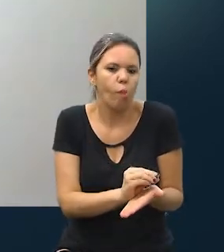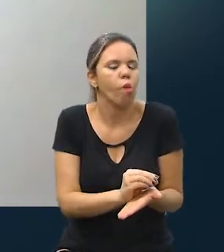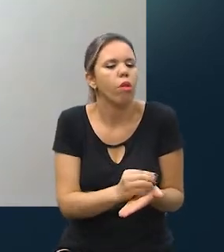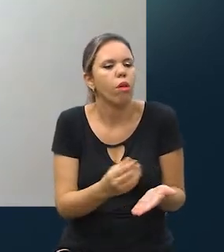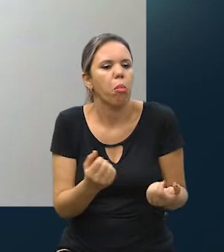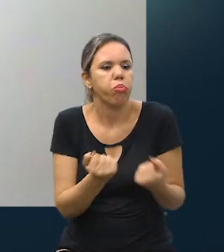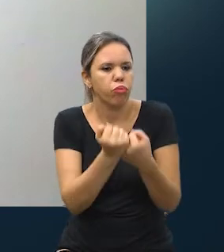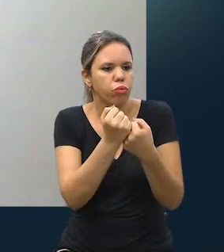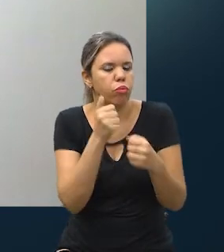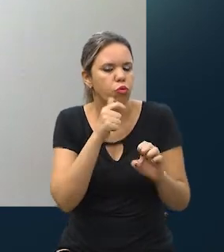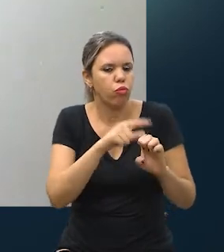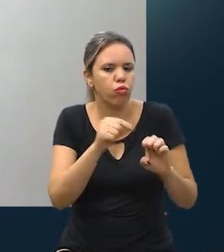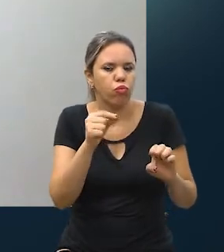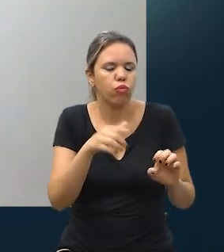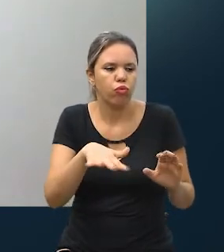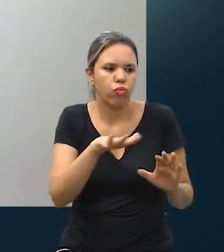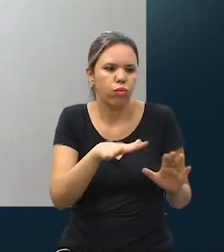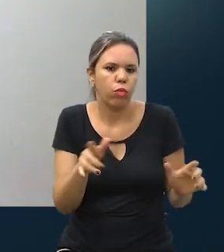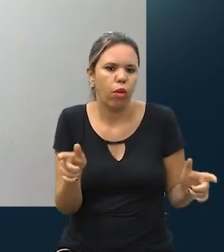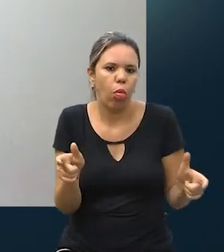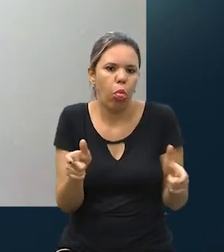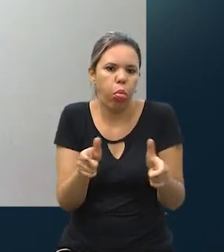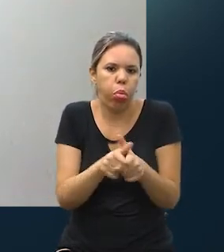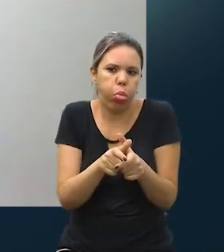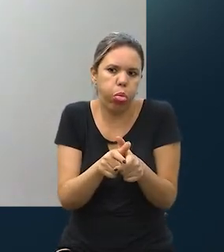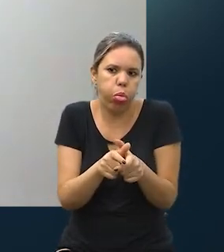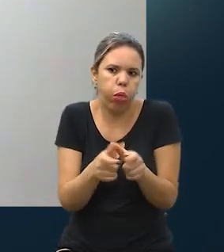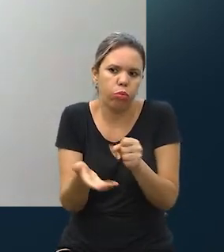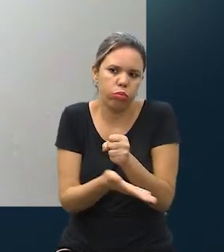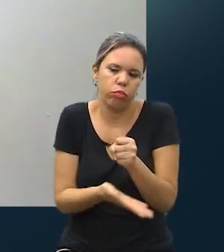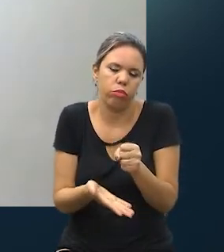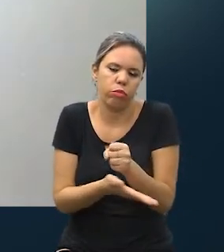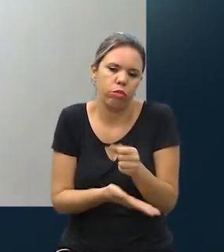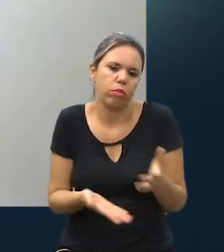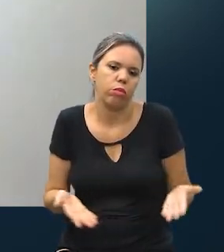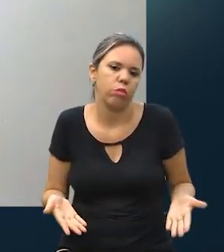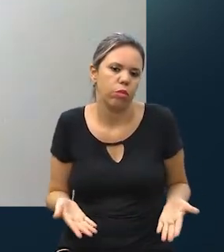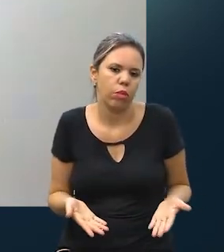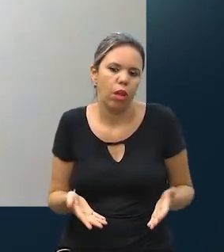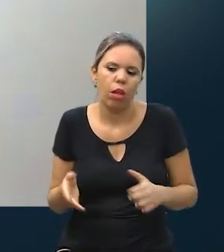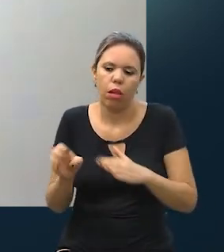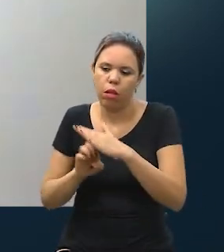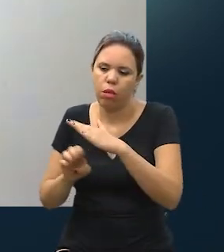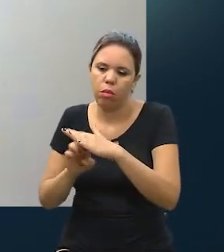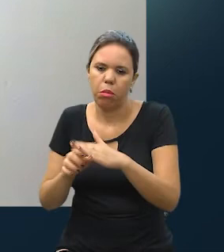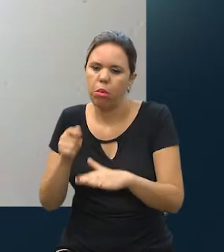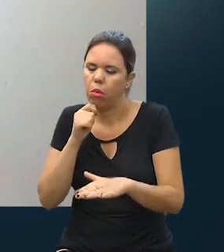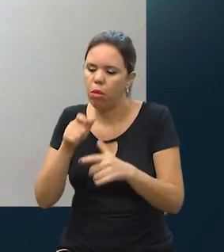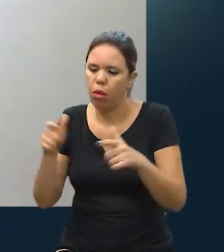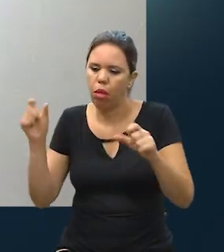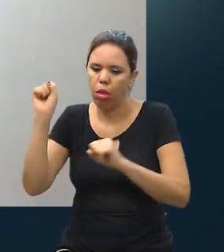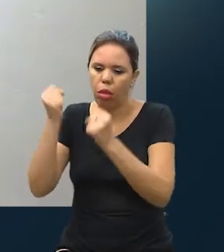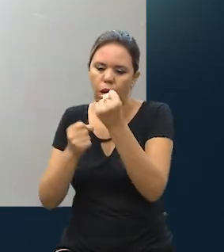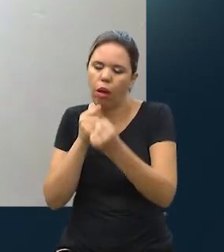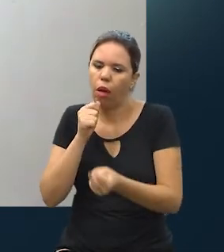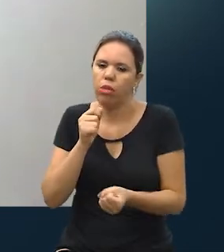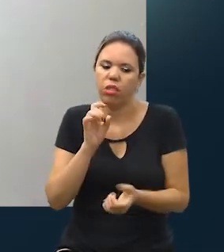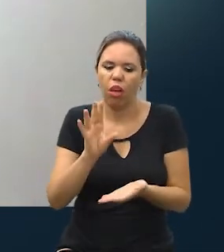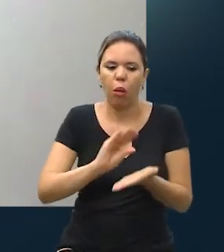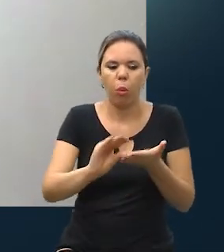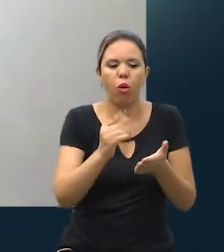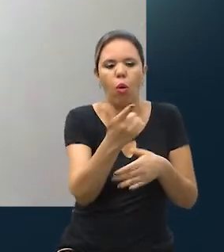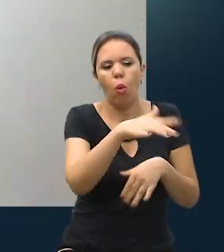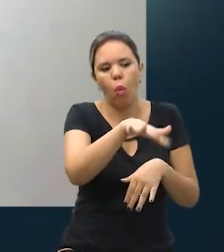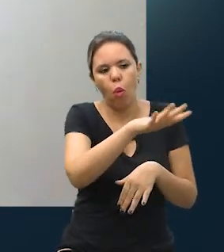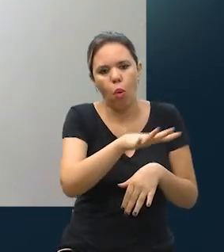investimento em empreendedoras mulheres é muito baixo. Os investidores ainda preferem investir em empresas